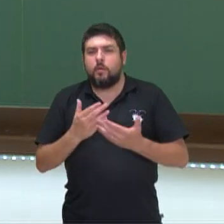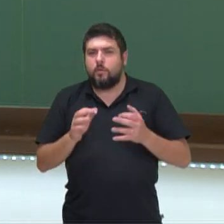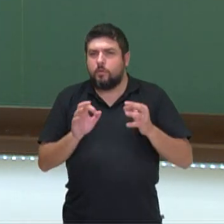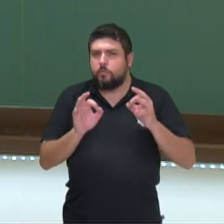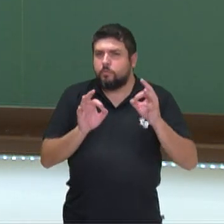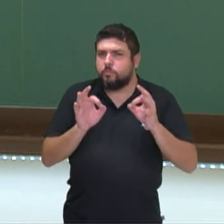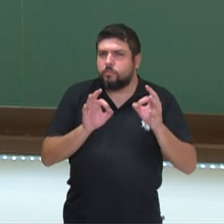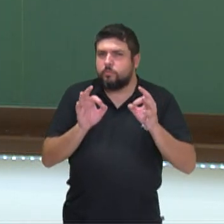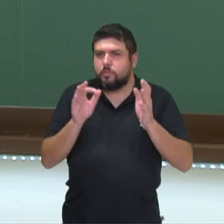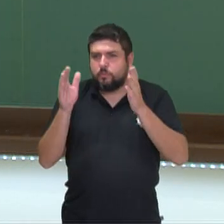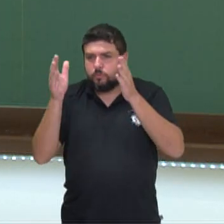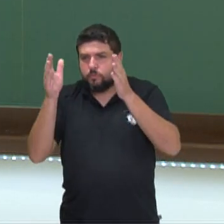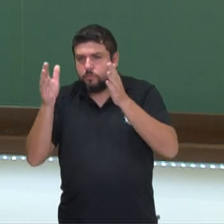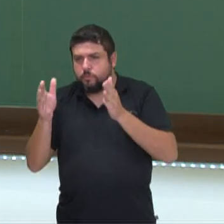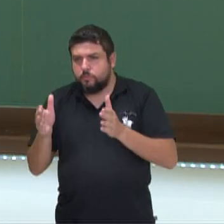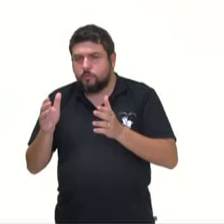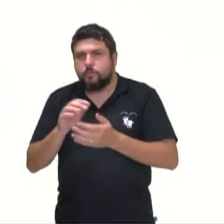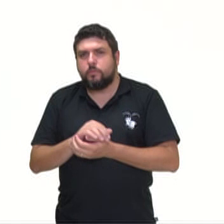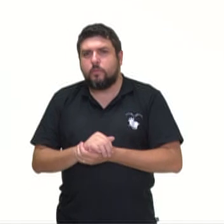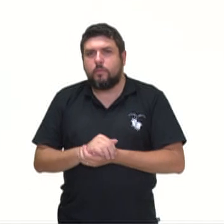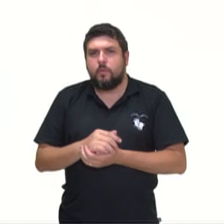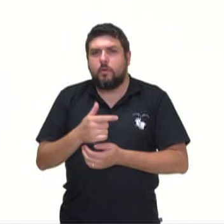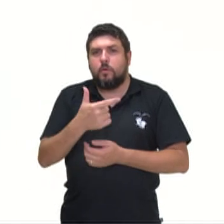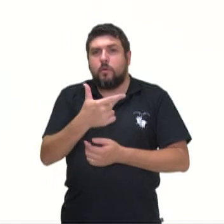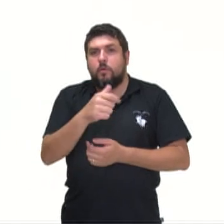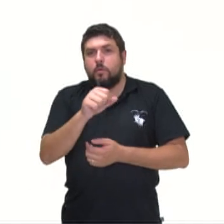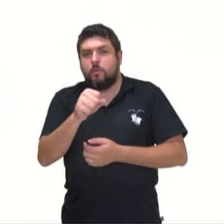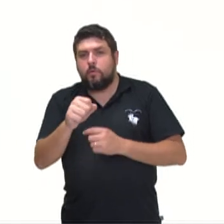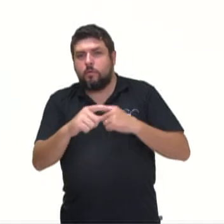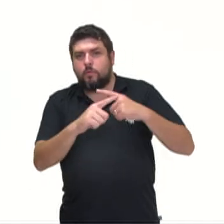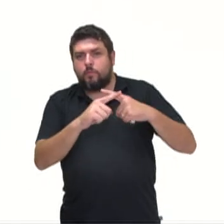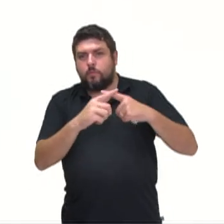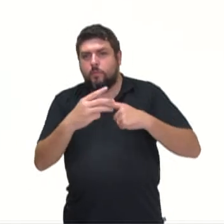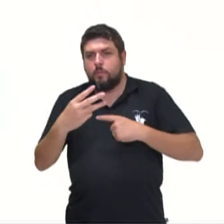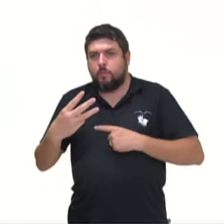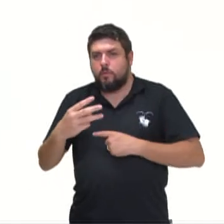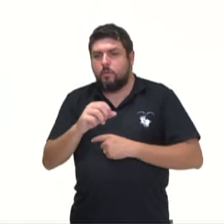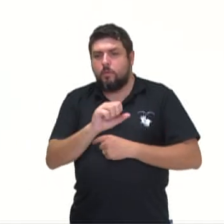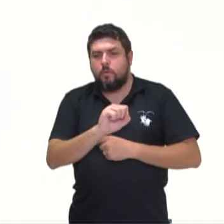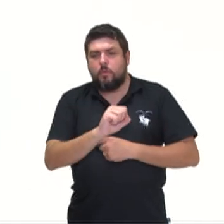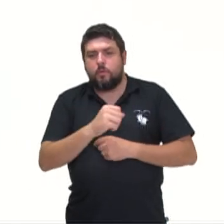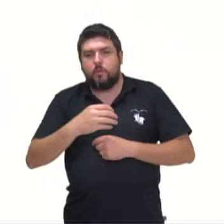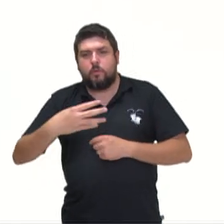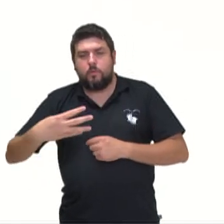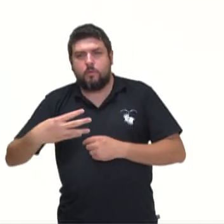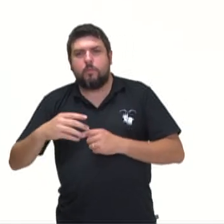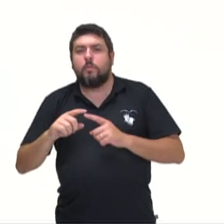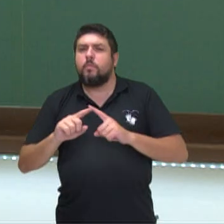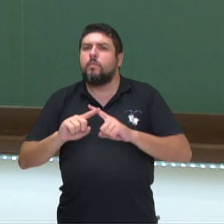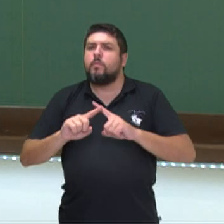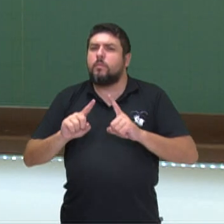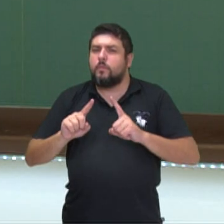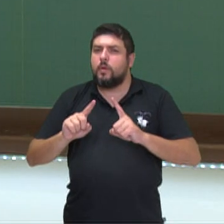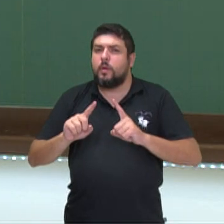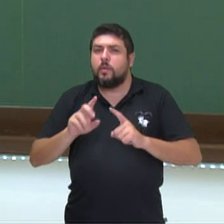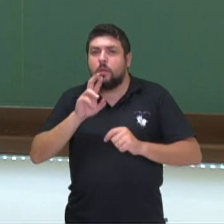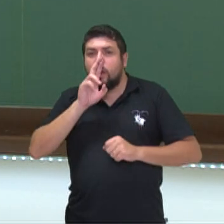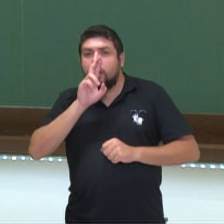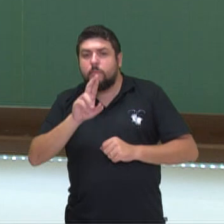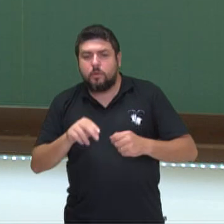dos dois. 28 vezes 3, 84. Só que esse resultado, na verdade, vai ficar